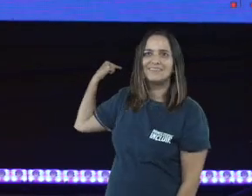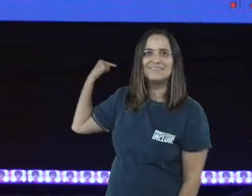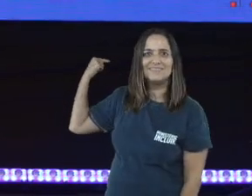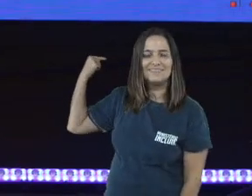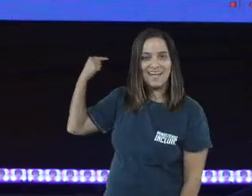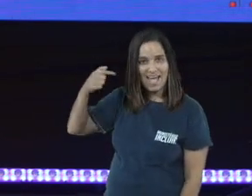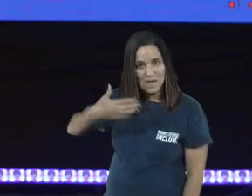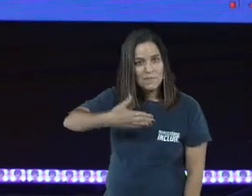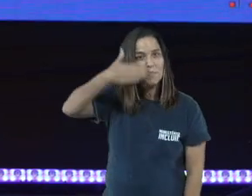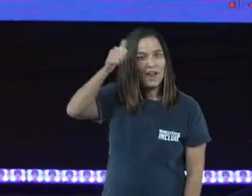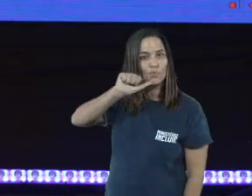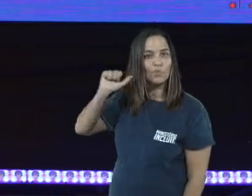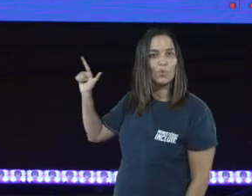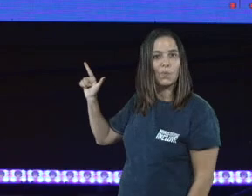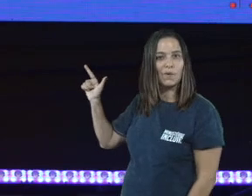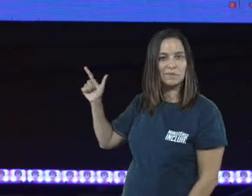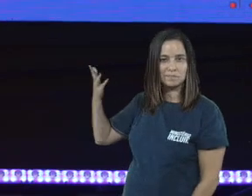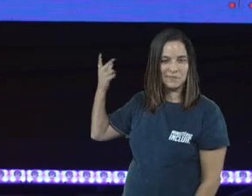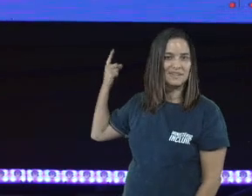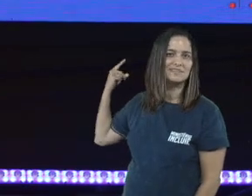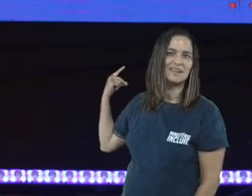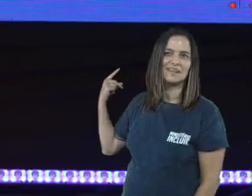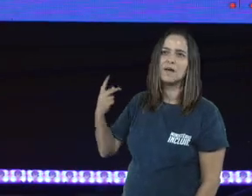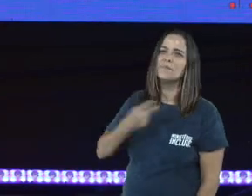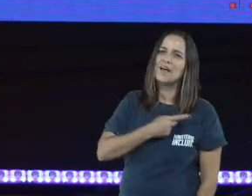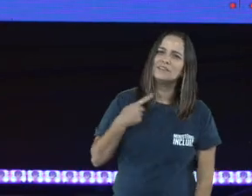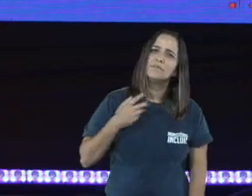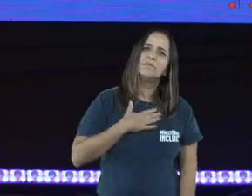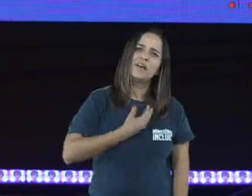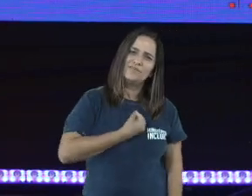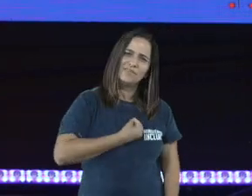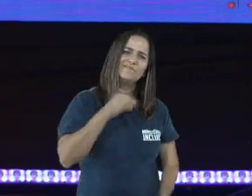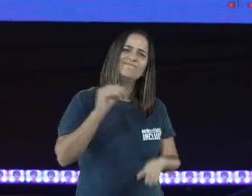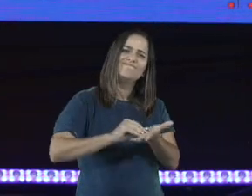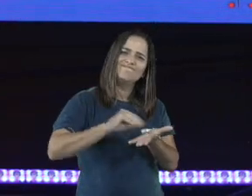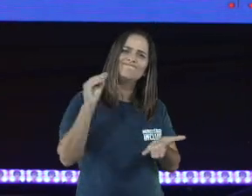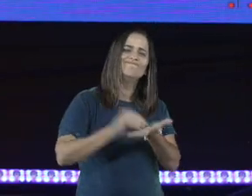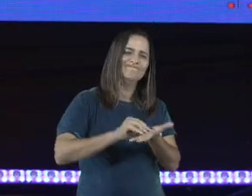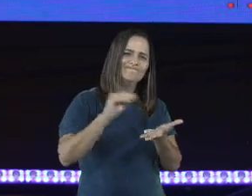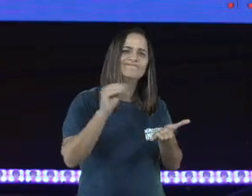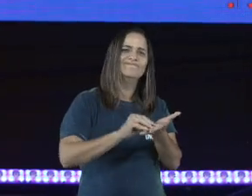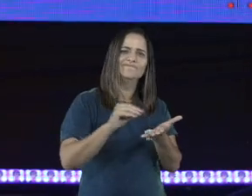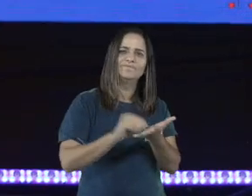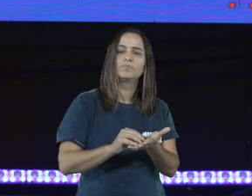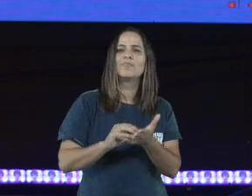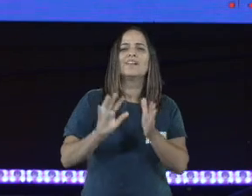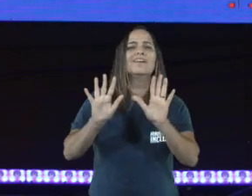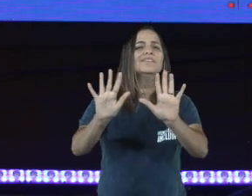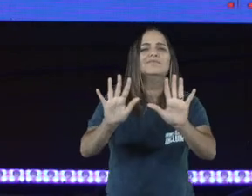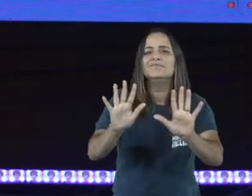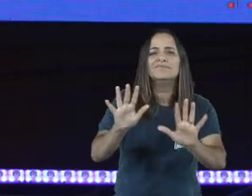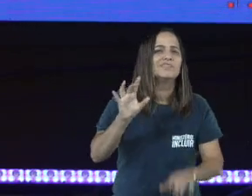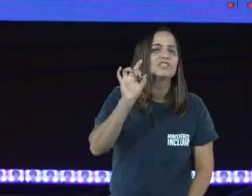expectativa nunca da realização se você vive só da frustração nunca